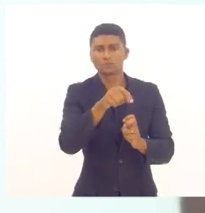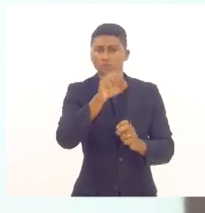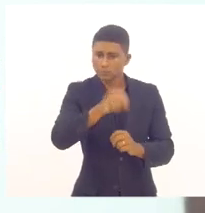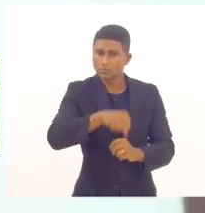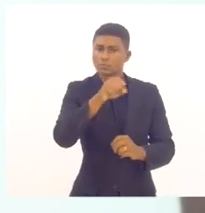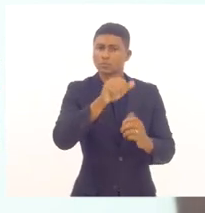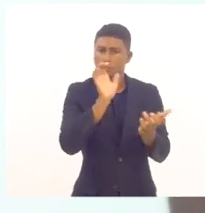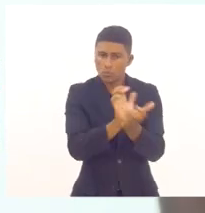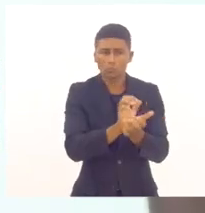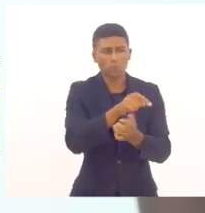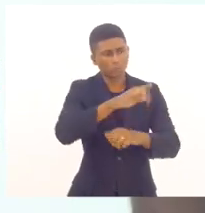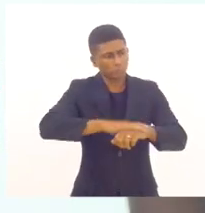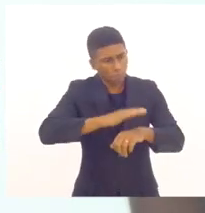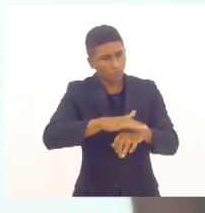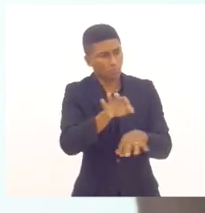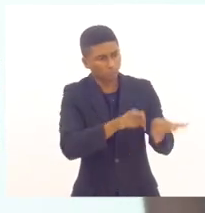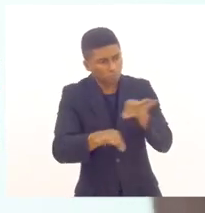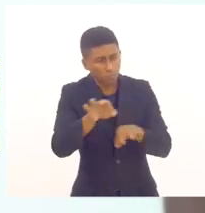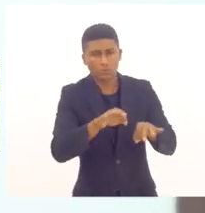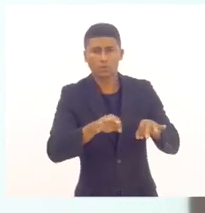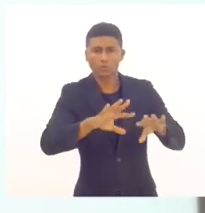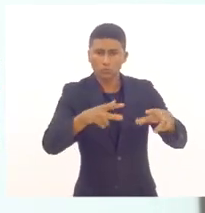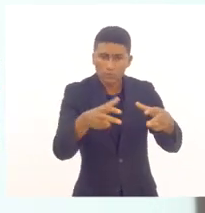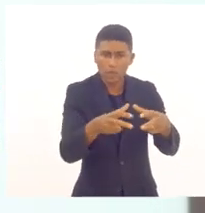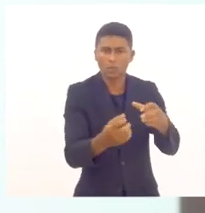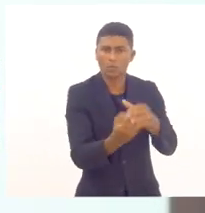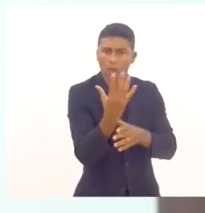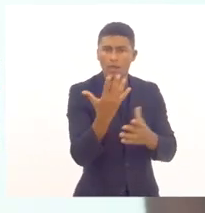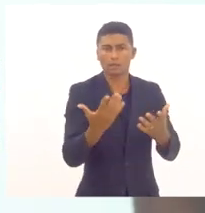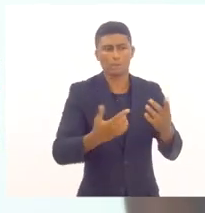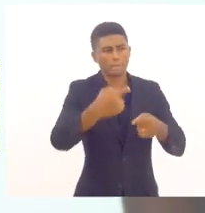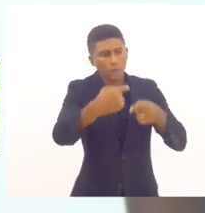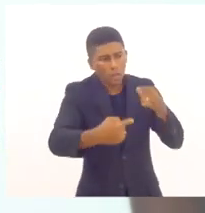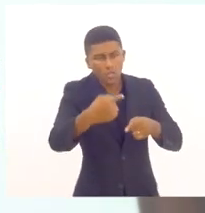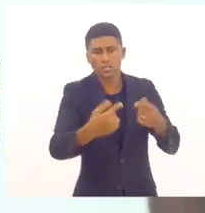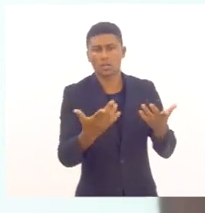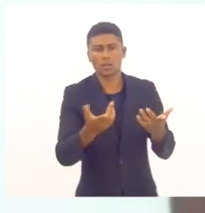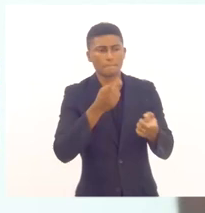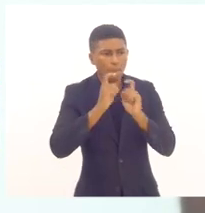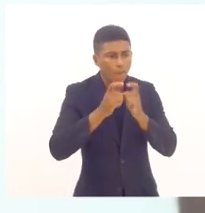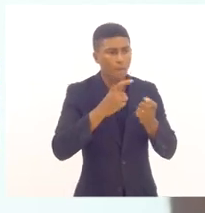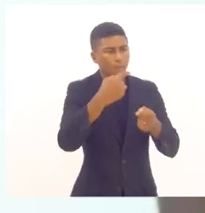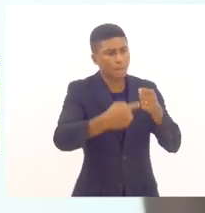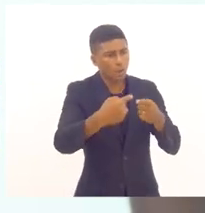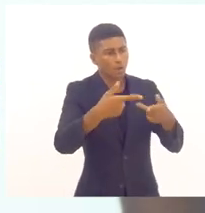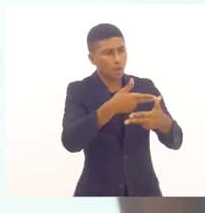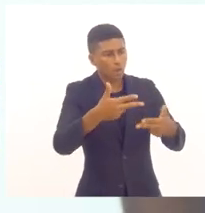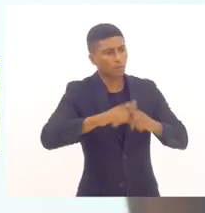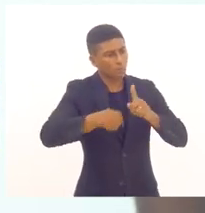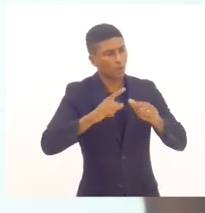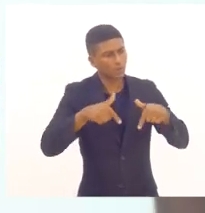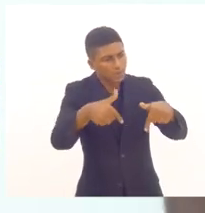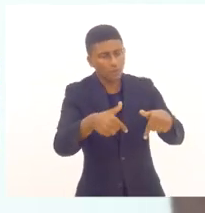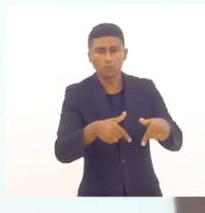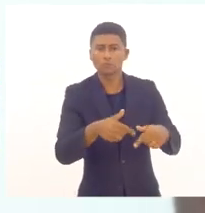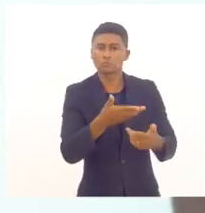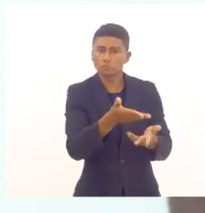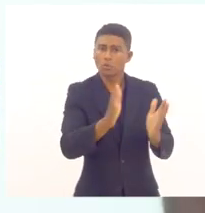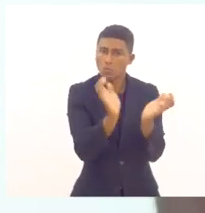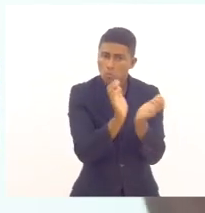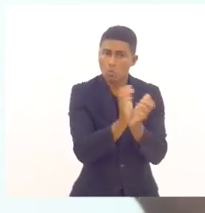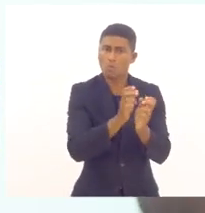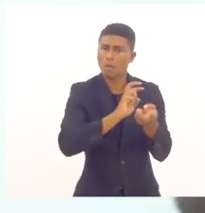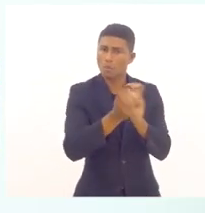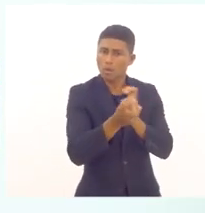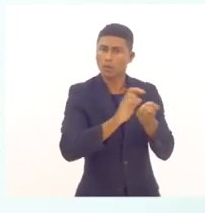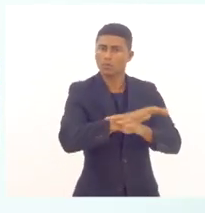compor a comissão, por elaborar as políticas, por debater as políticas e colocar a política em prática. E os detentores e detentoras